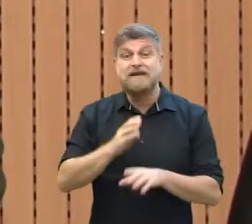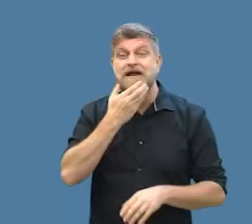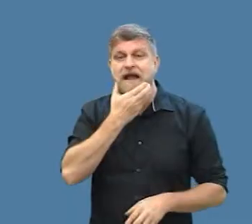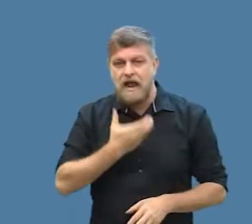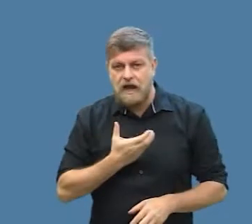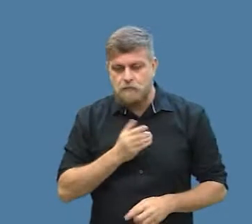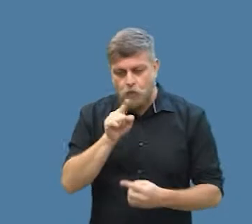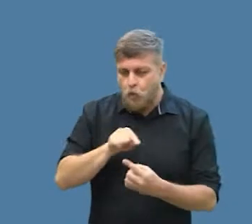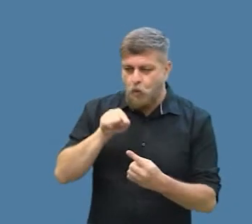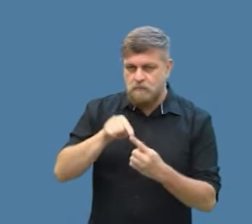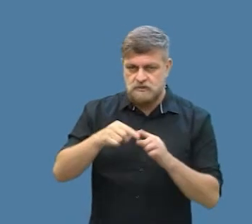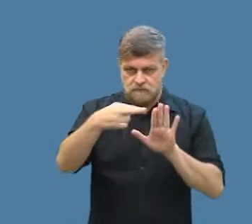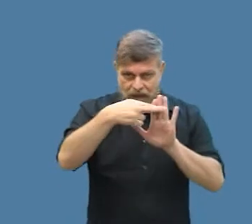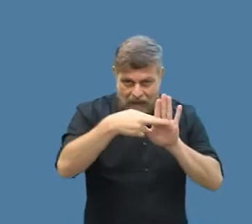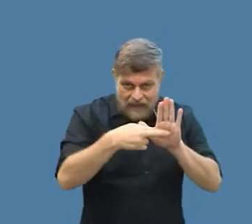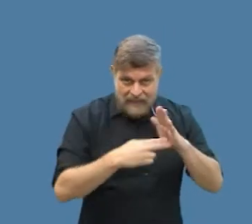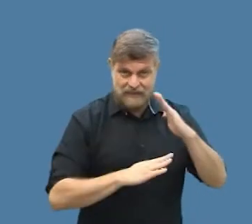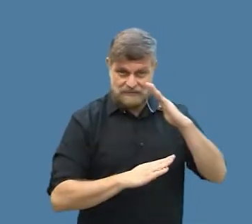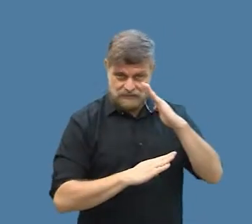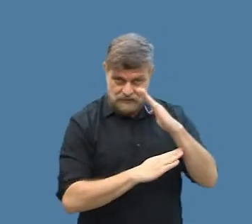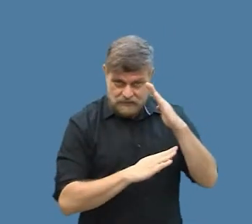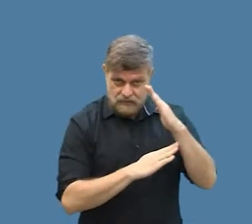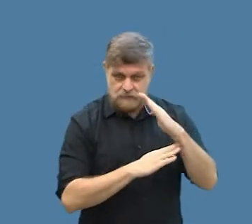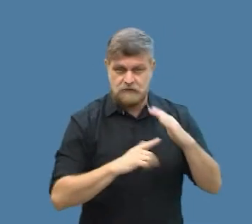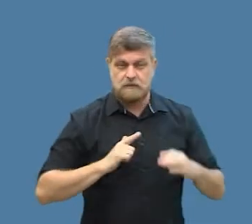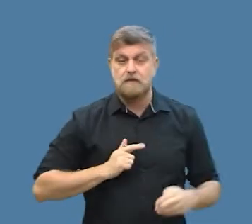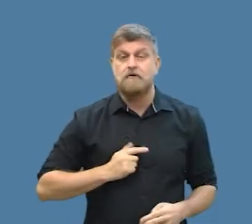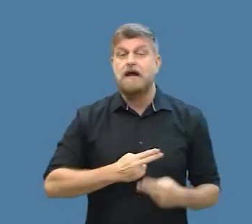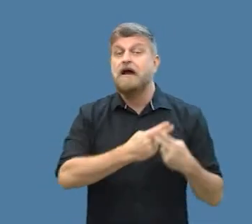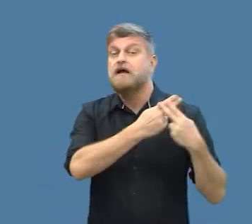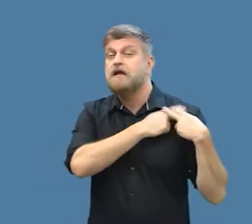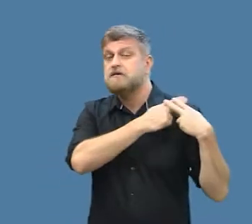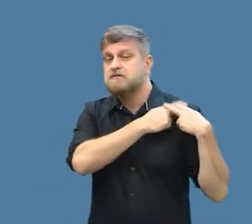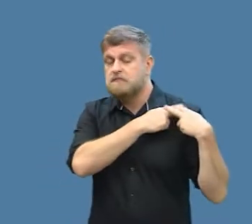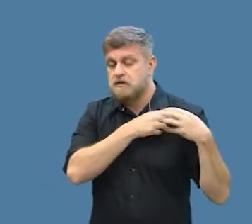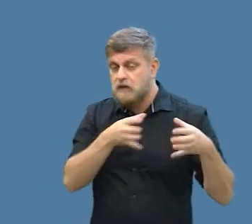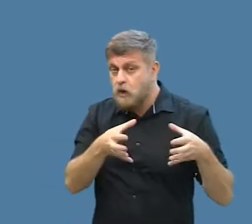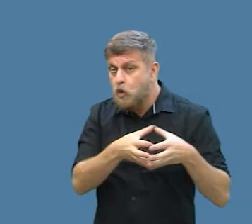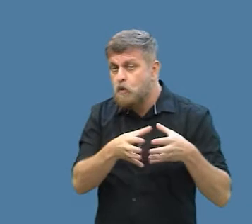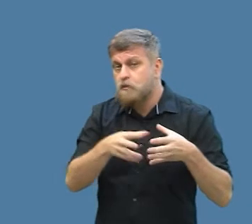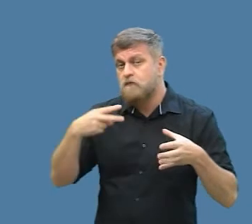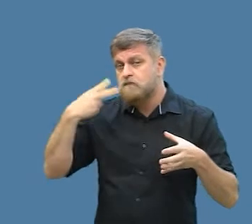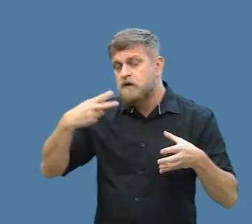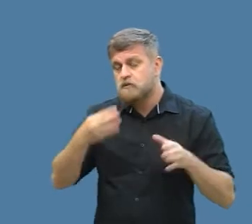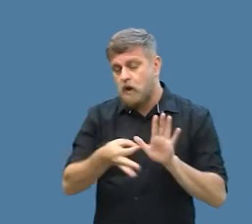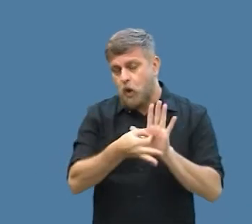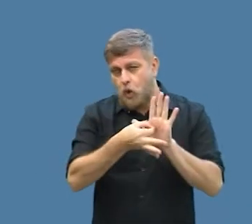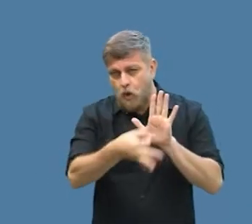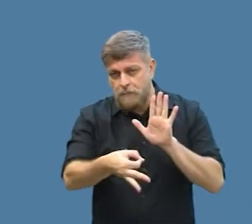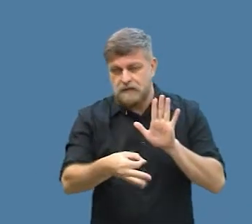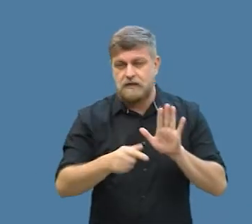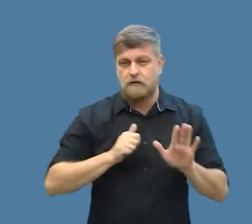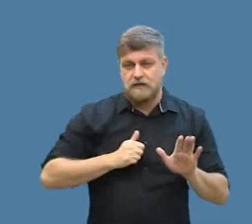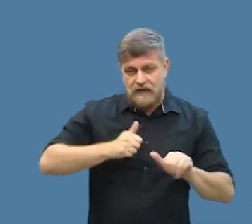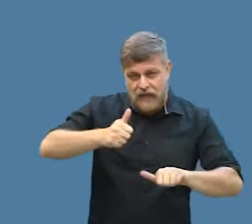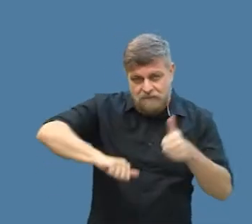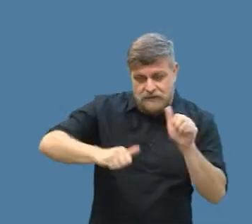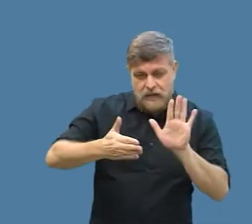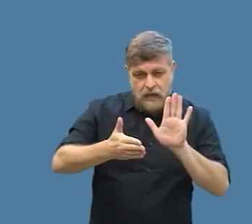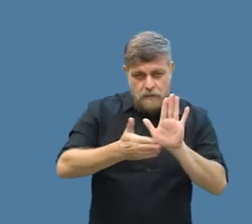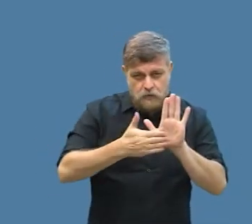Carmo Luiz. De acordo com o regimento interno da Câmara, compete a esta comissão opinar sobre